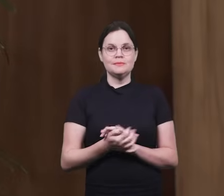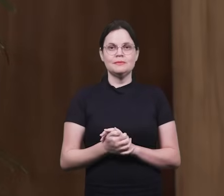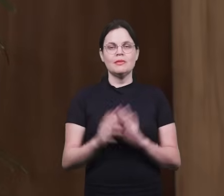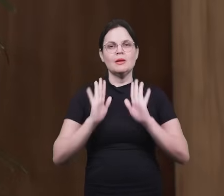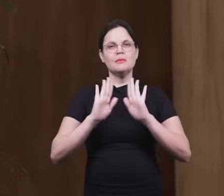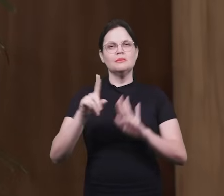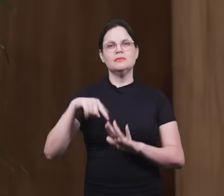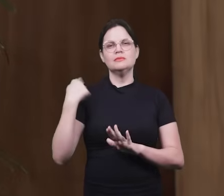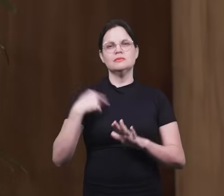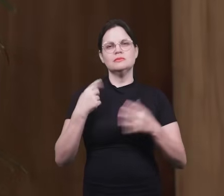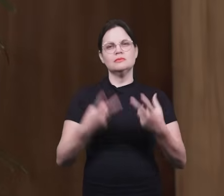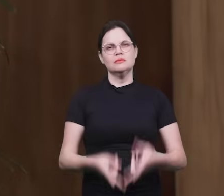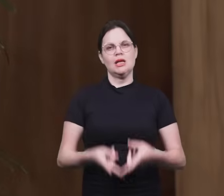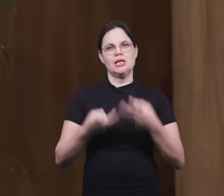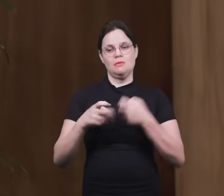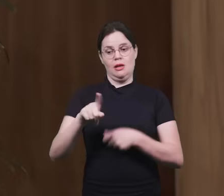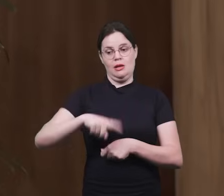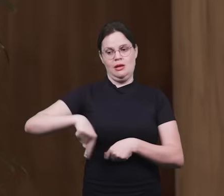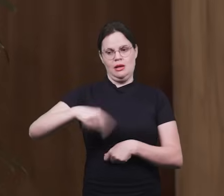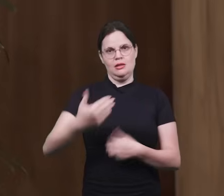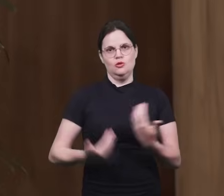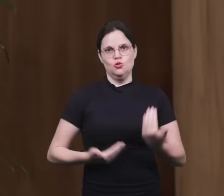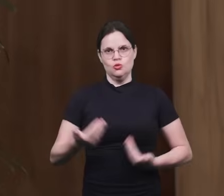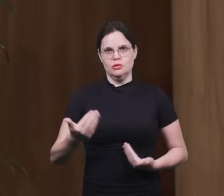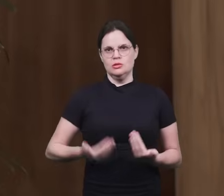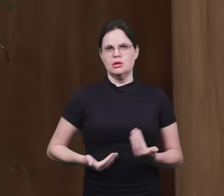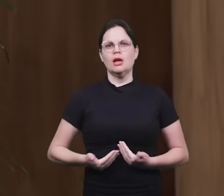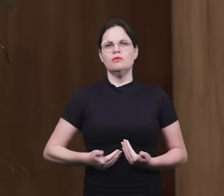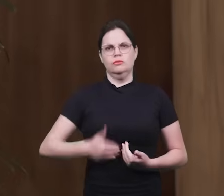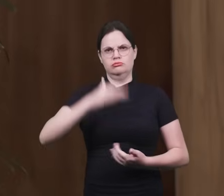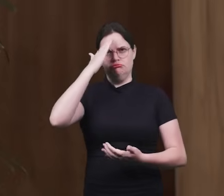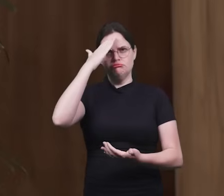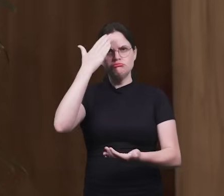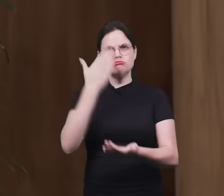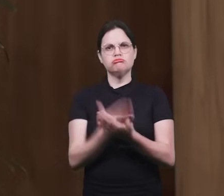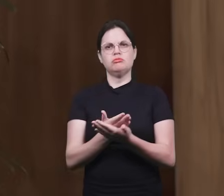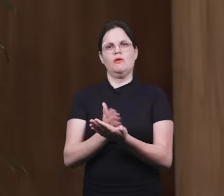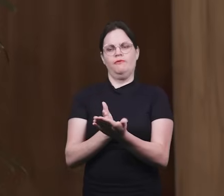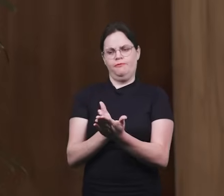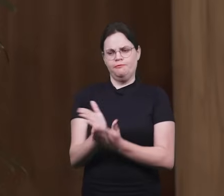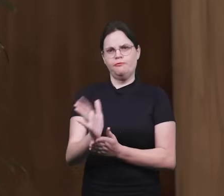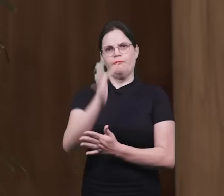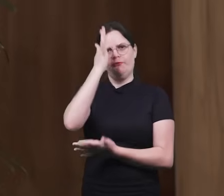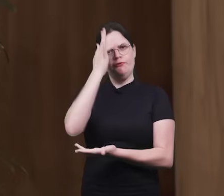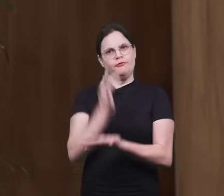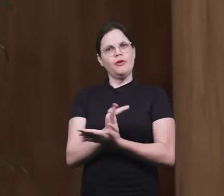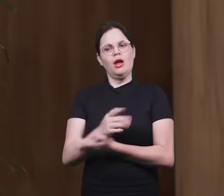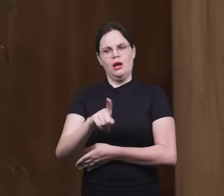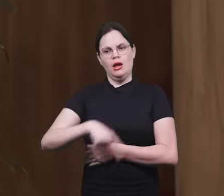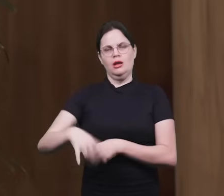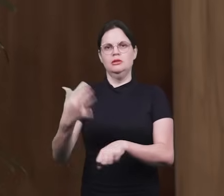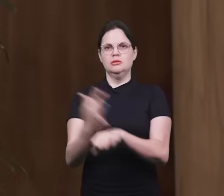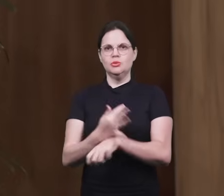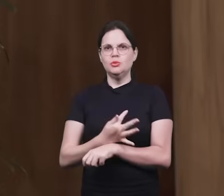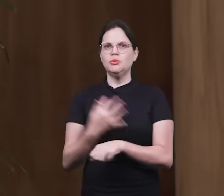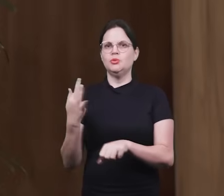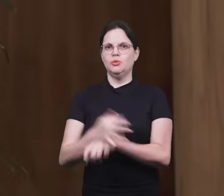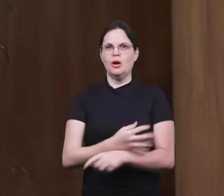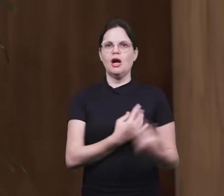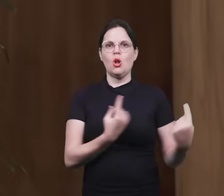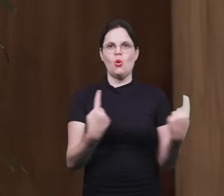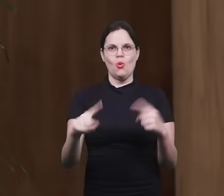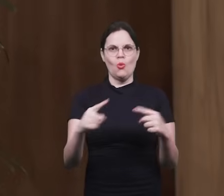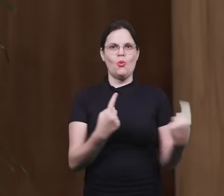Nós percebemos que os irmãos, aqueles que professavam a fé em Cristo Jesus, eles enfrentavam as oposições,